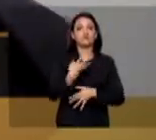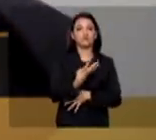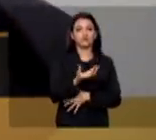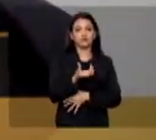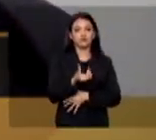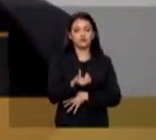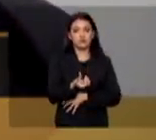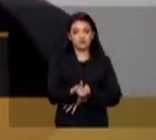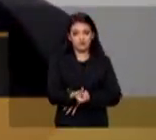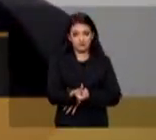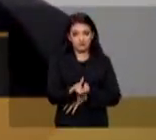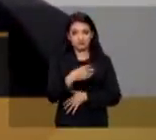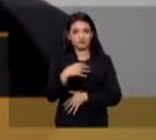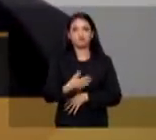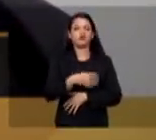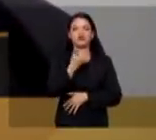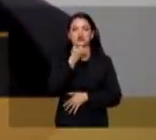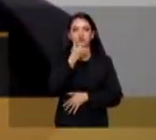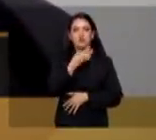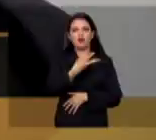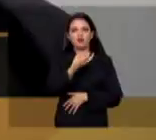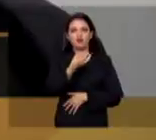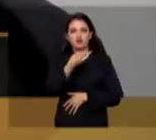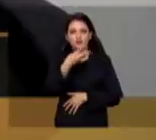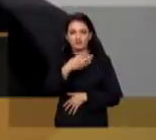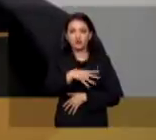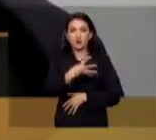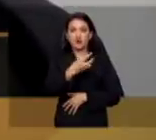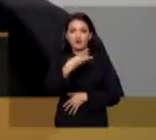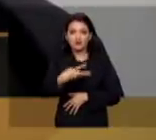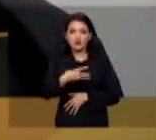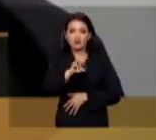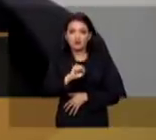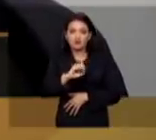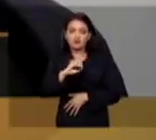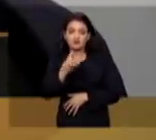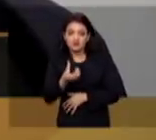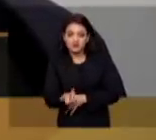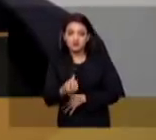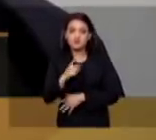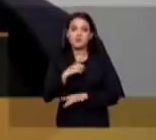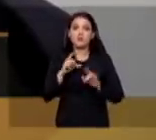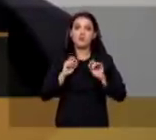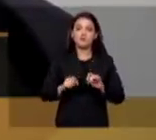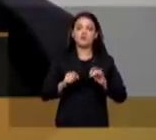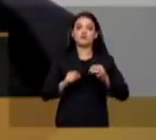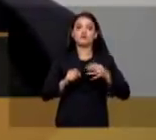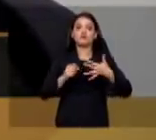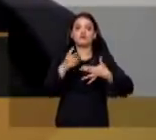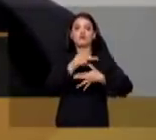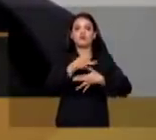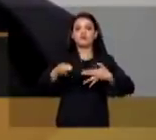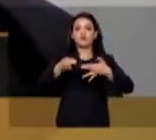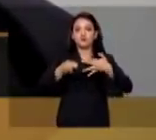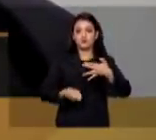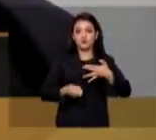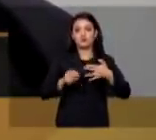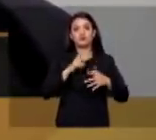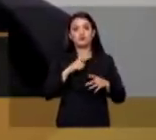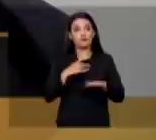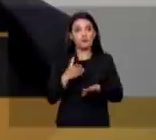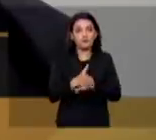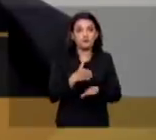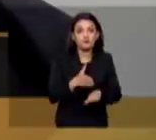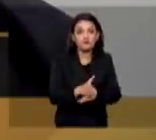43.806, aponta-se afronta à autoridade da súmula vinculante número 14, que seria necessário acesso pelo reclamante